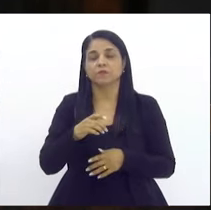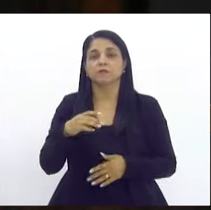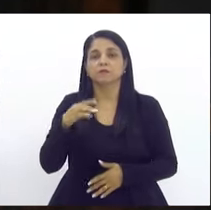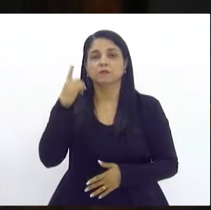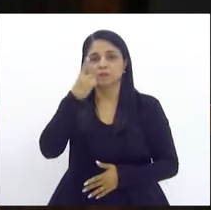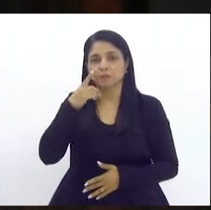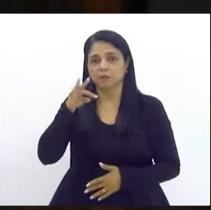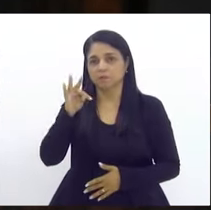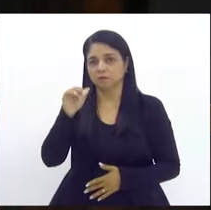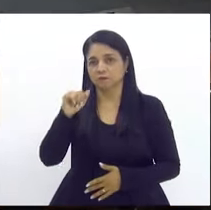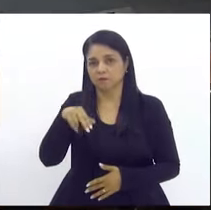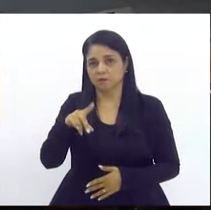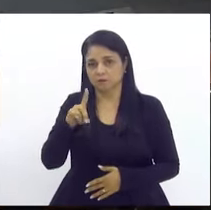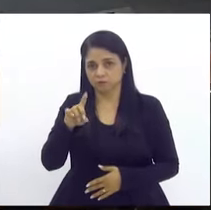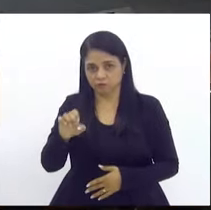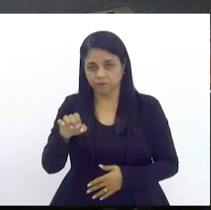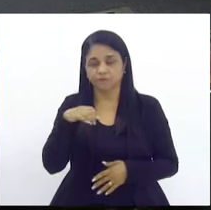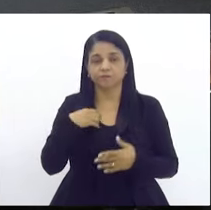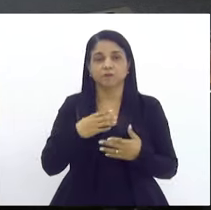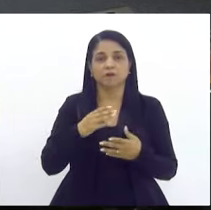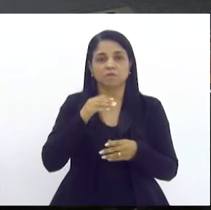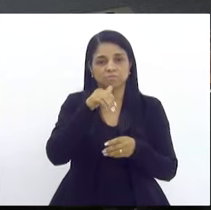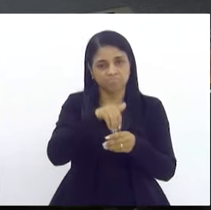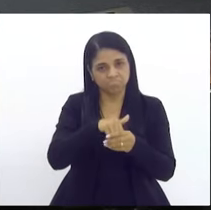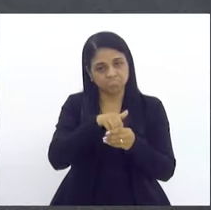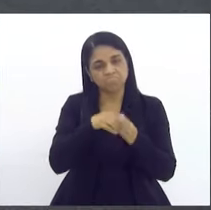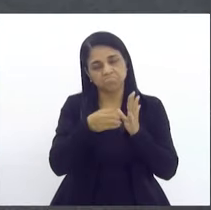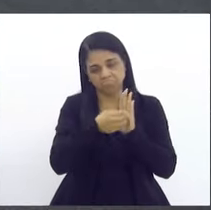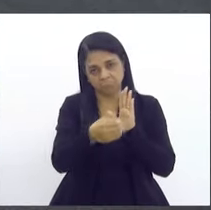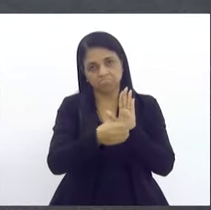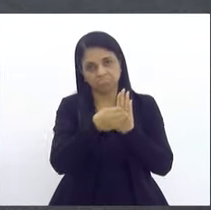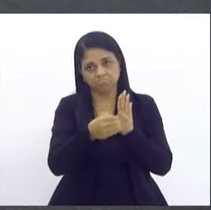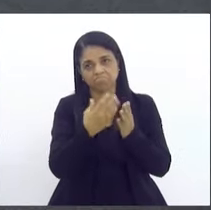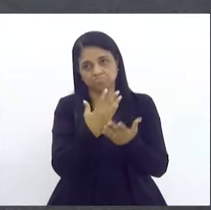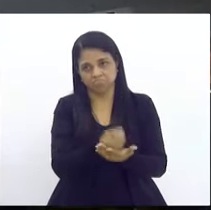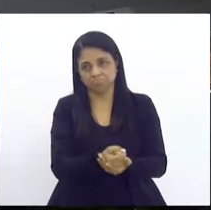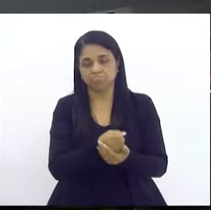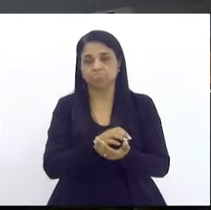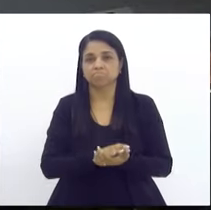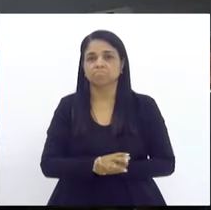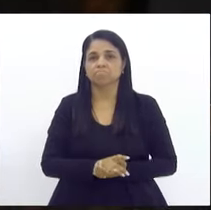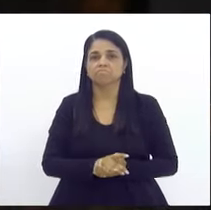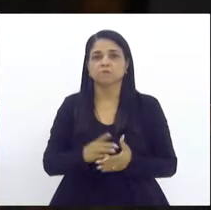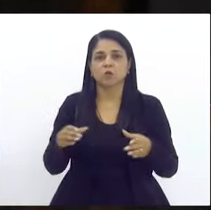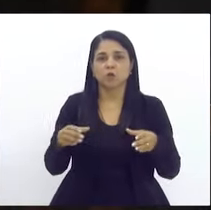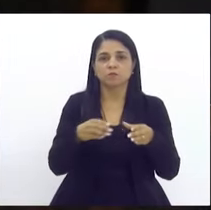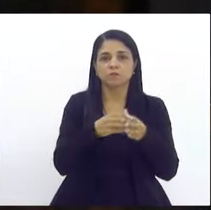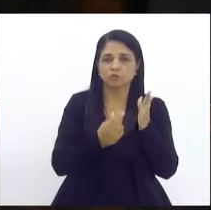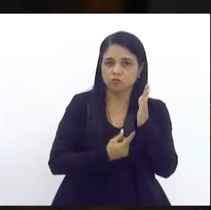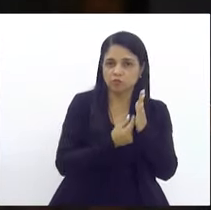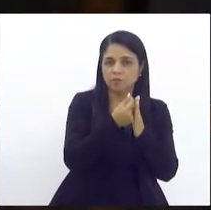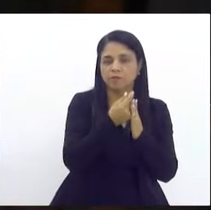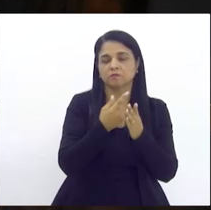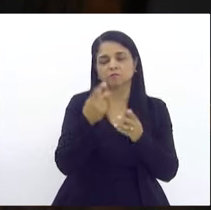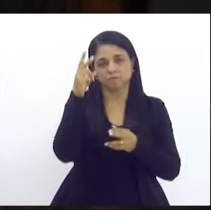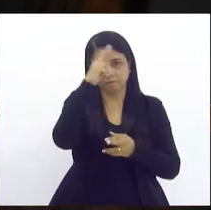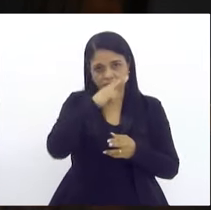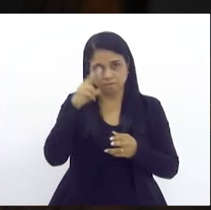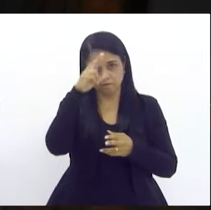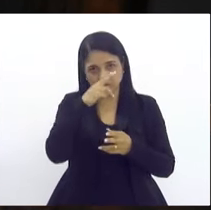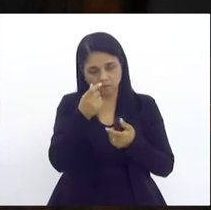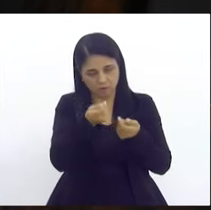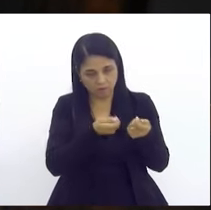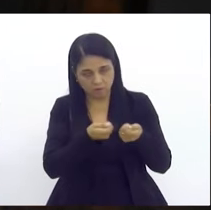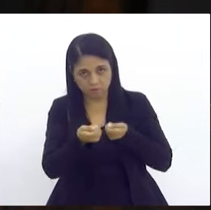Vieira. Parecer favorável, senhora presidente. Pela Comissão de Orçamento, Finanças, Fiscalização Financeira